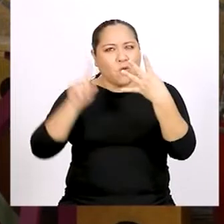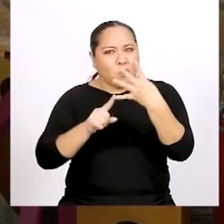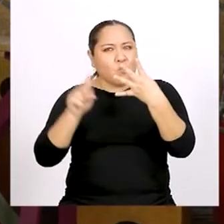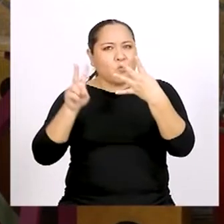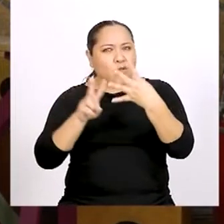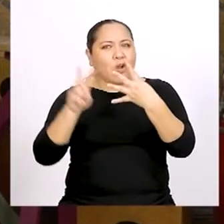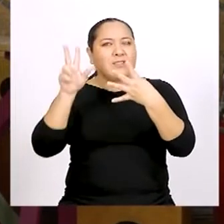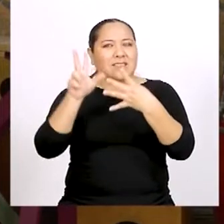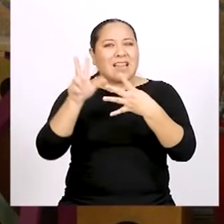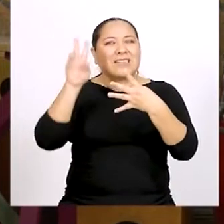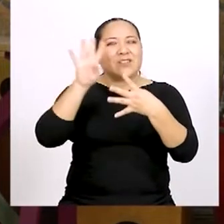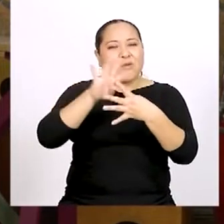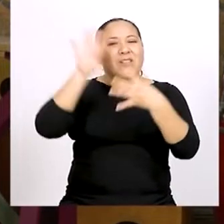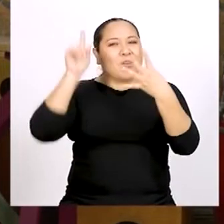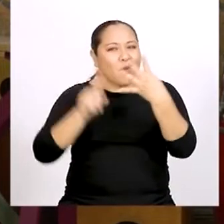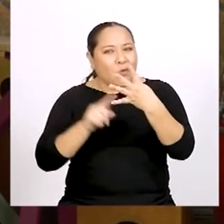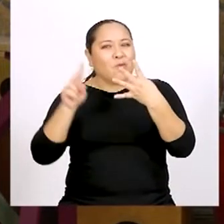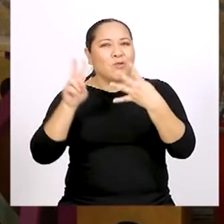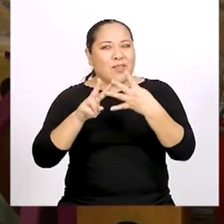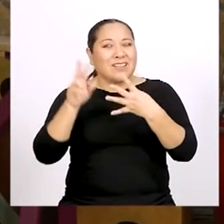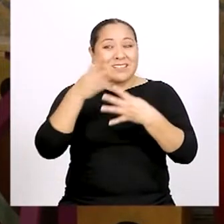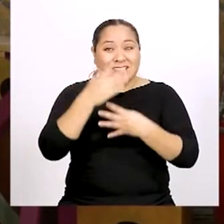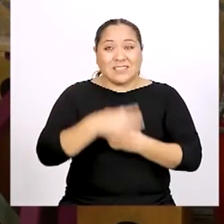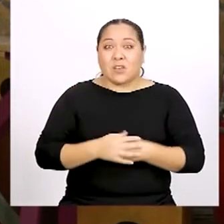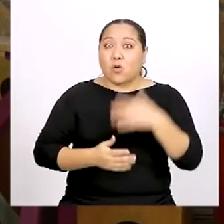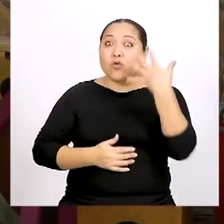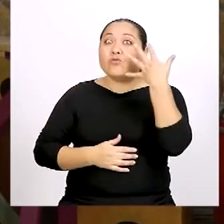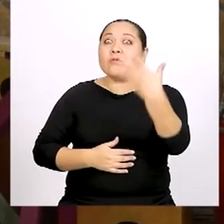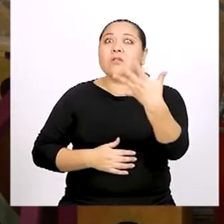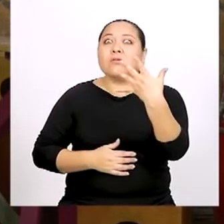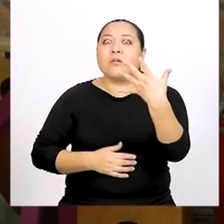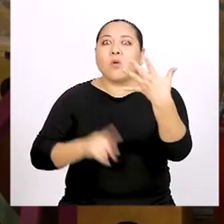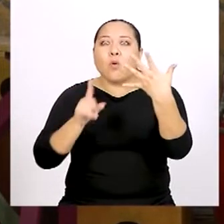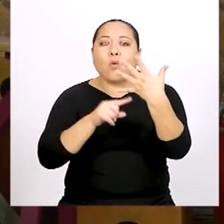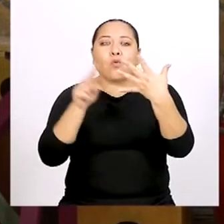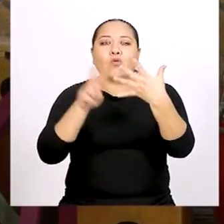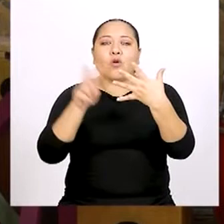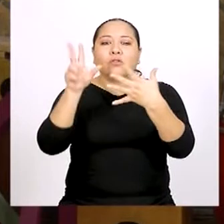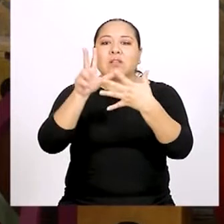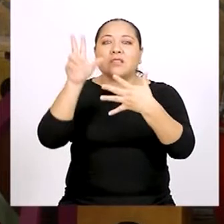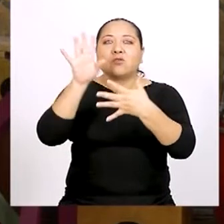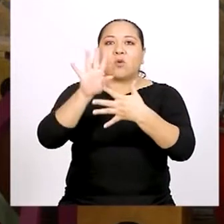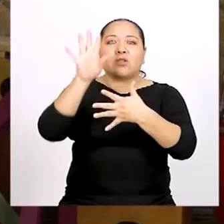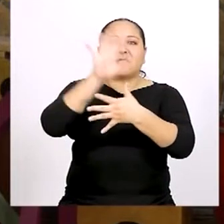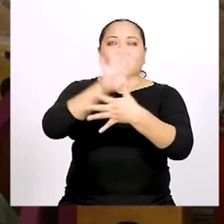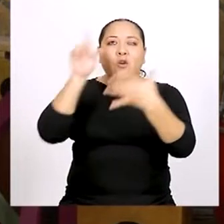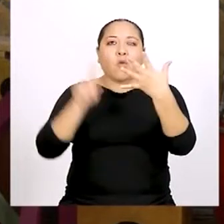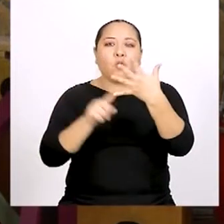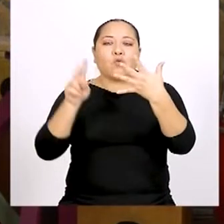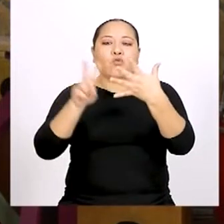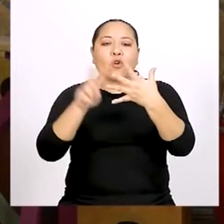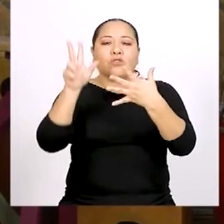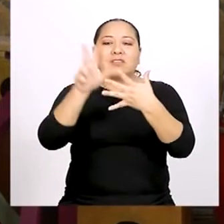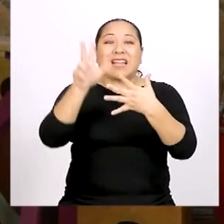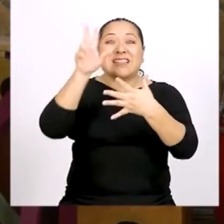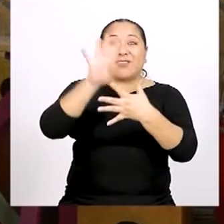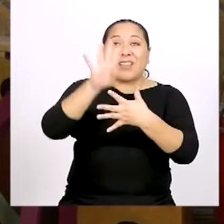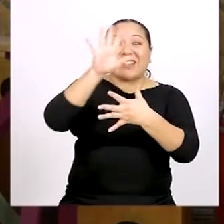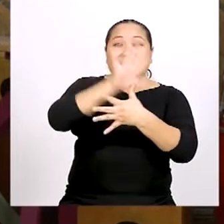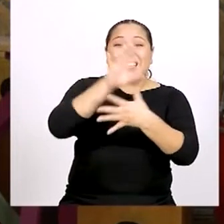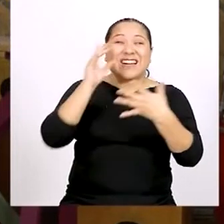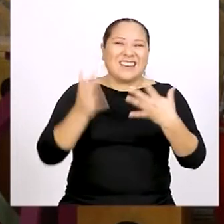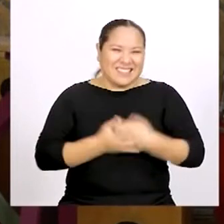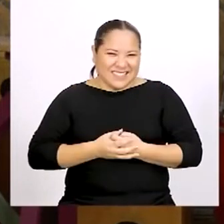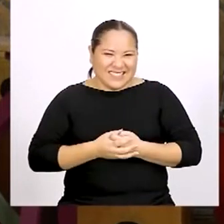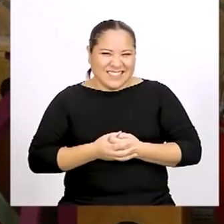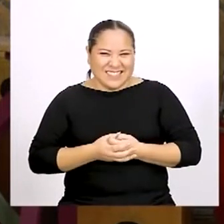dos, tres, cuatro. Un, dos, tres, cuatro. Con cinco. Un, dos, tres, cuatro, cinco. Un,